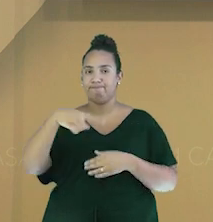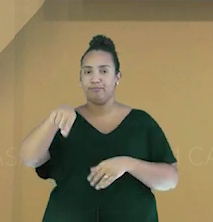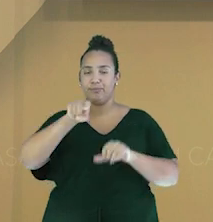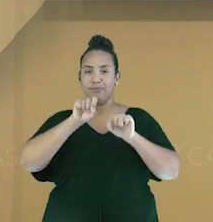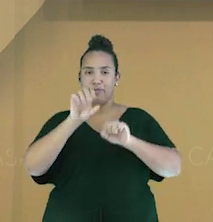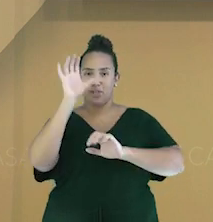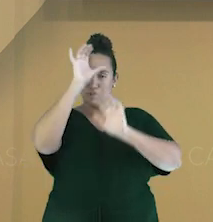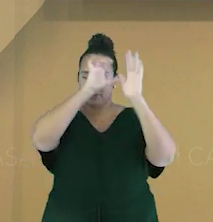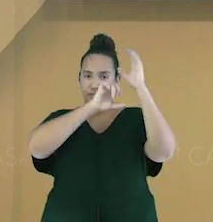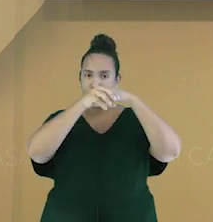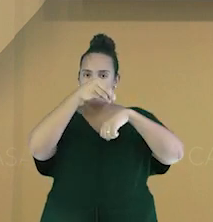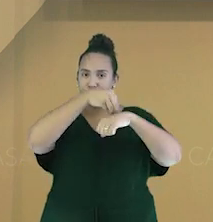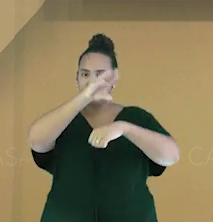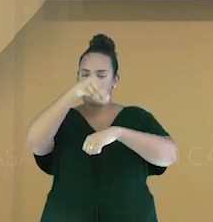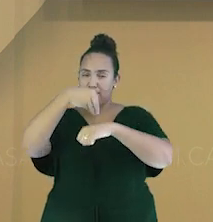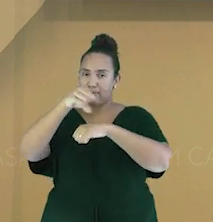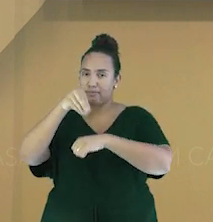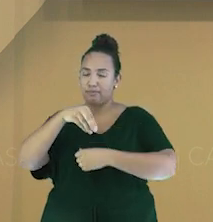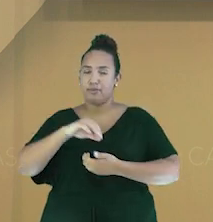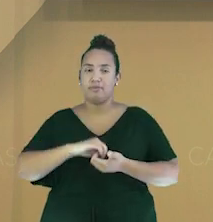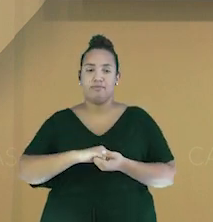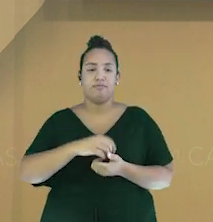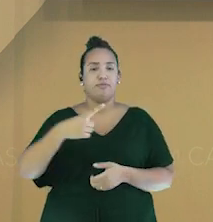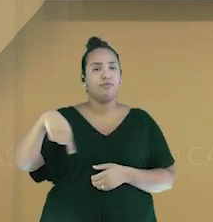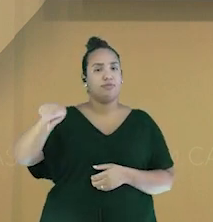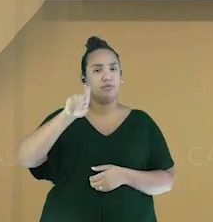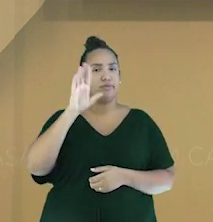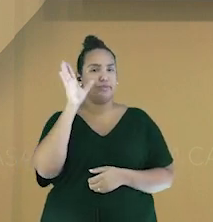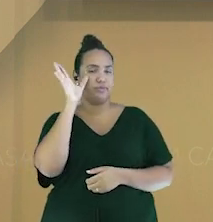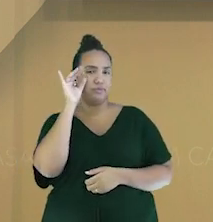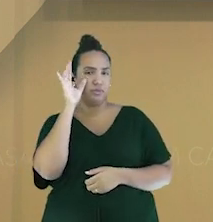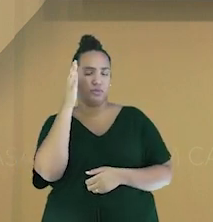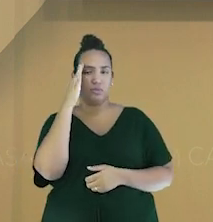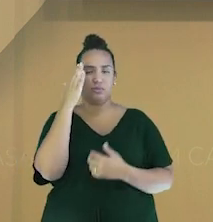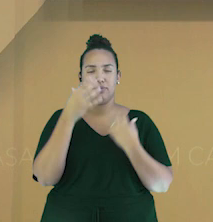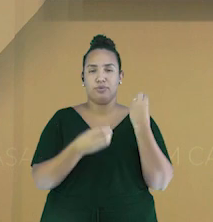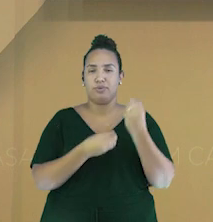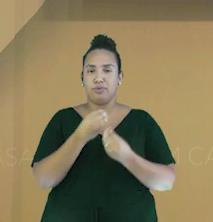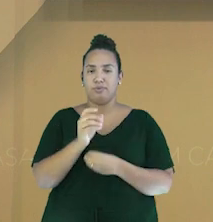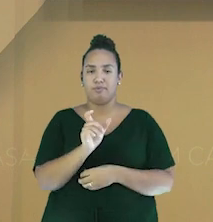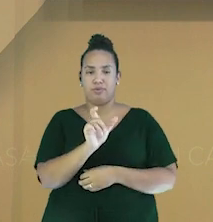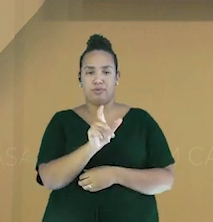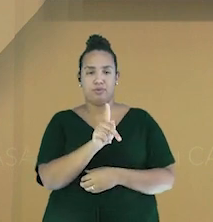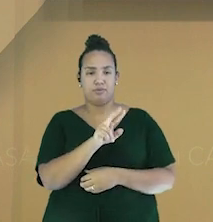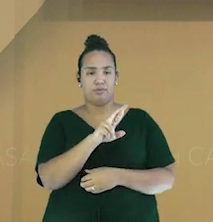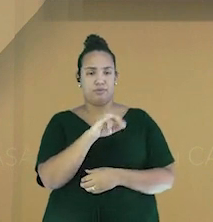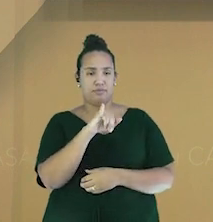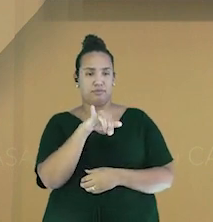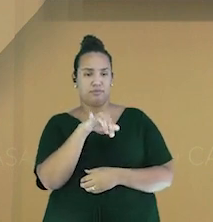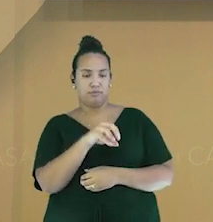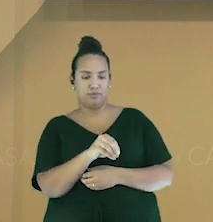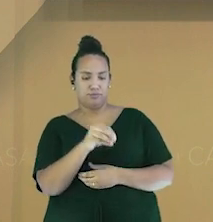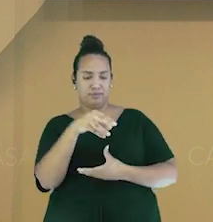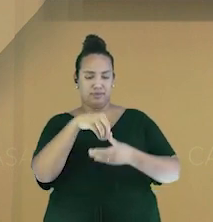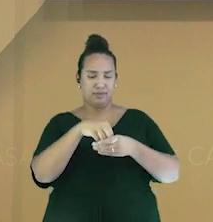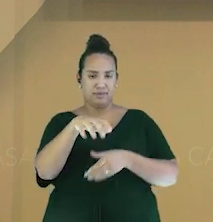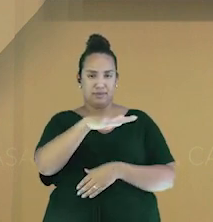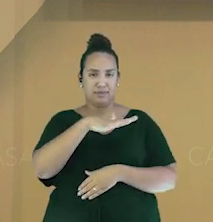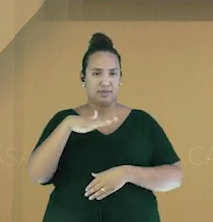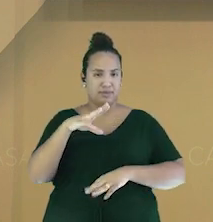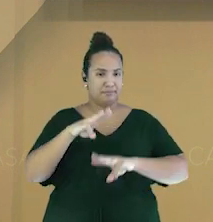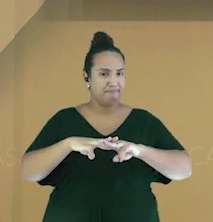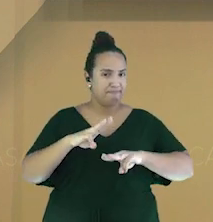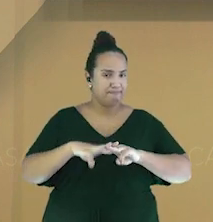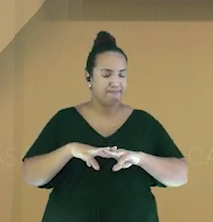você aprendeu? Você deve ter ficado curioso de como a palavra primo veio parar na matemática, não é mesmo?